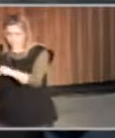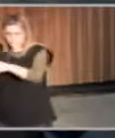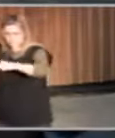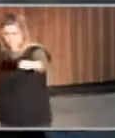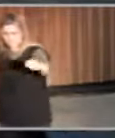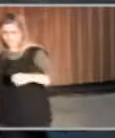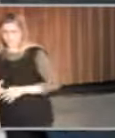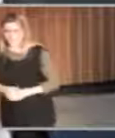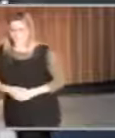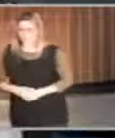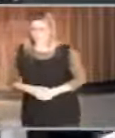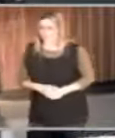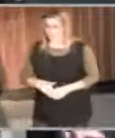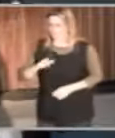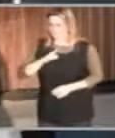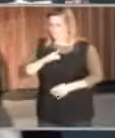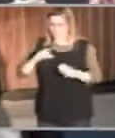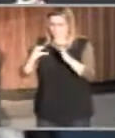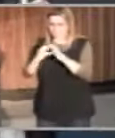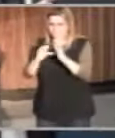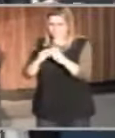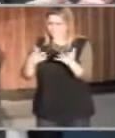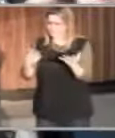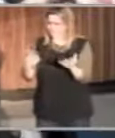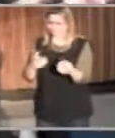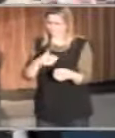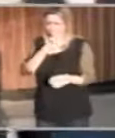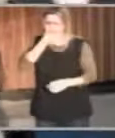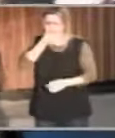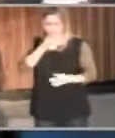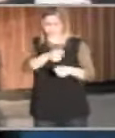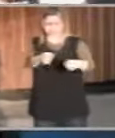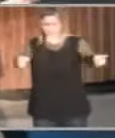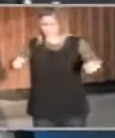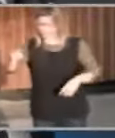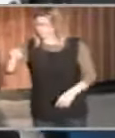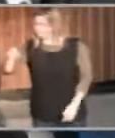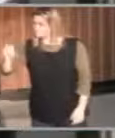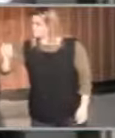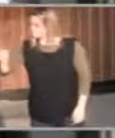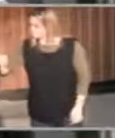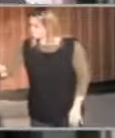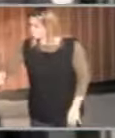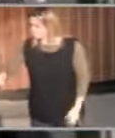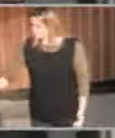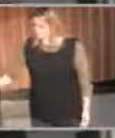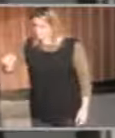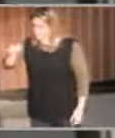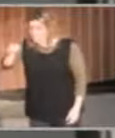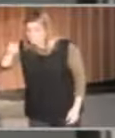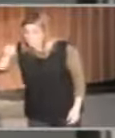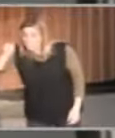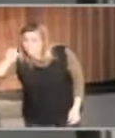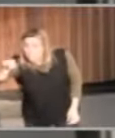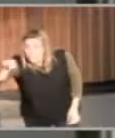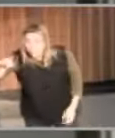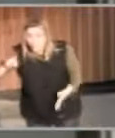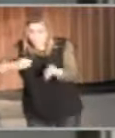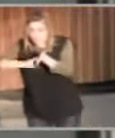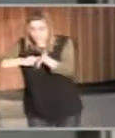Ela se reúne em células, não cabe em nenhum estádio do mundo para você ter uma ideia dessa